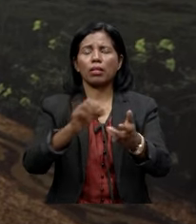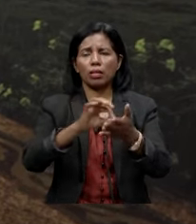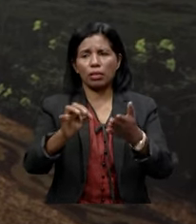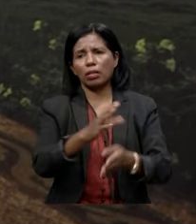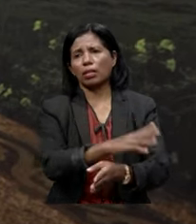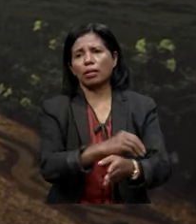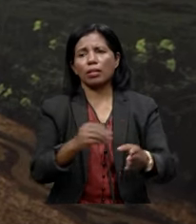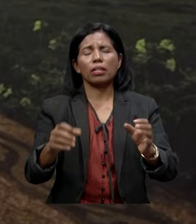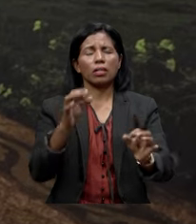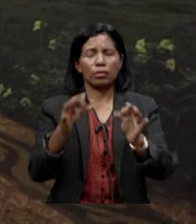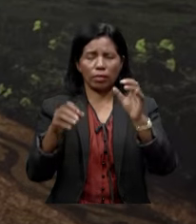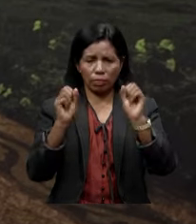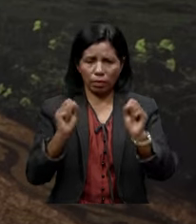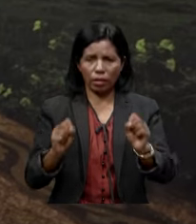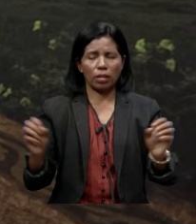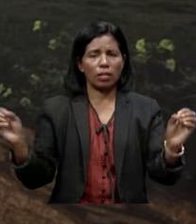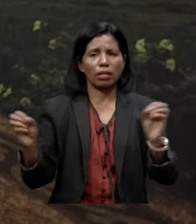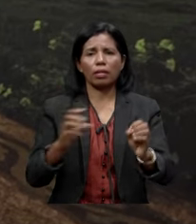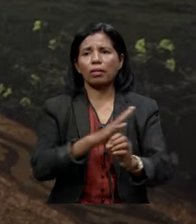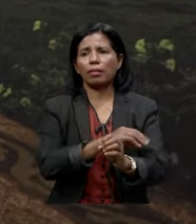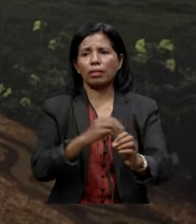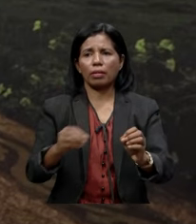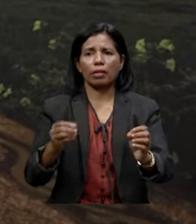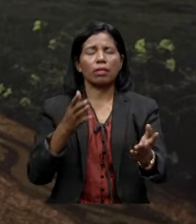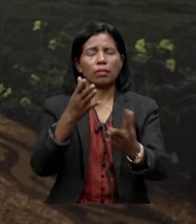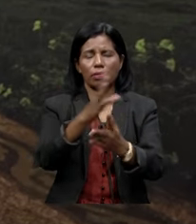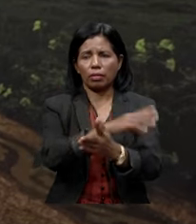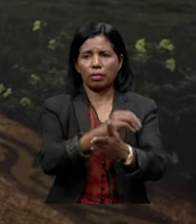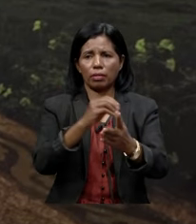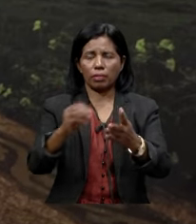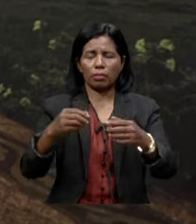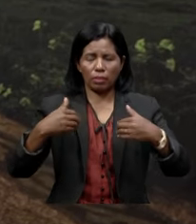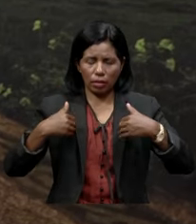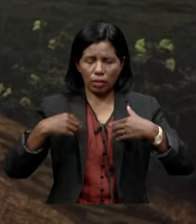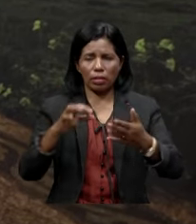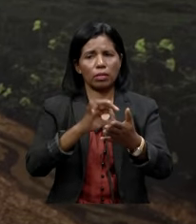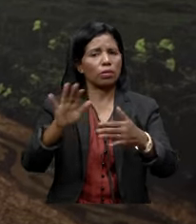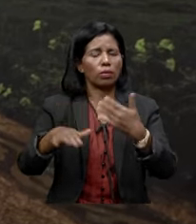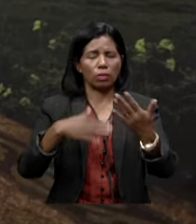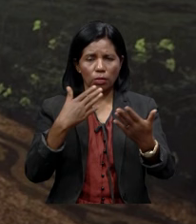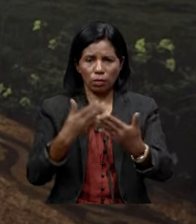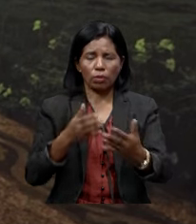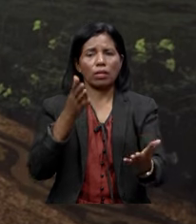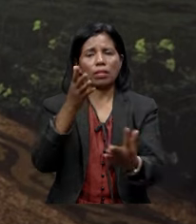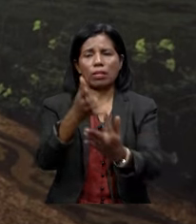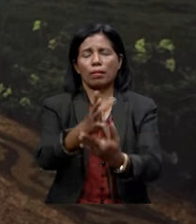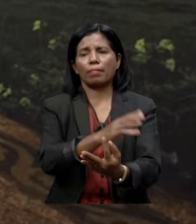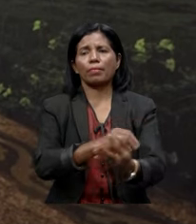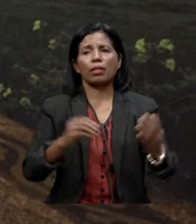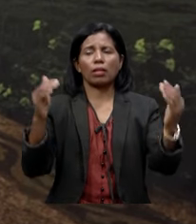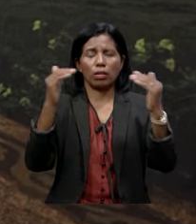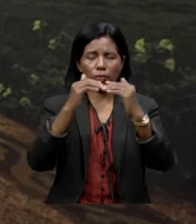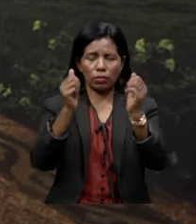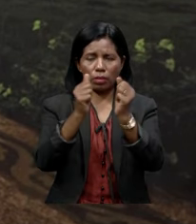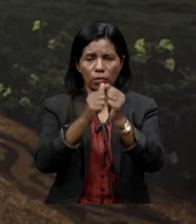não conseguiram também, ninguém será mandado embora por causa de não ter registro. Todos serão acolhidos para encontrar o